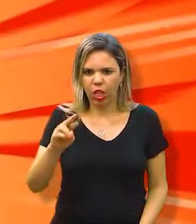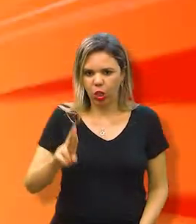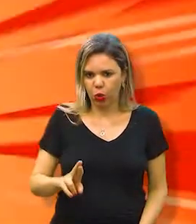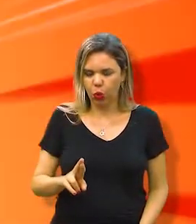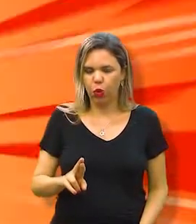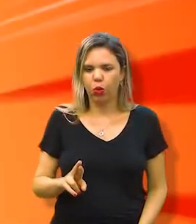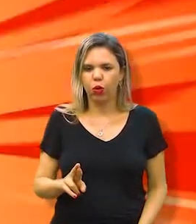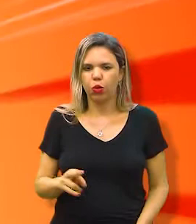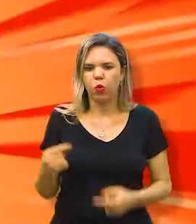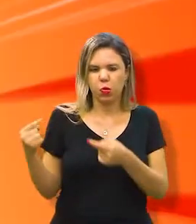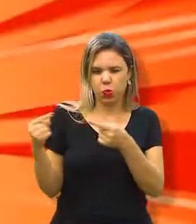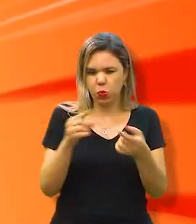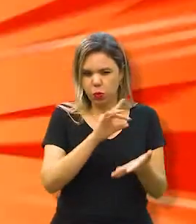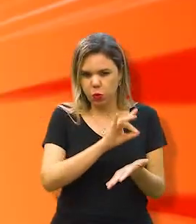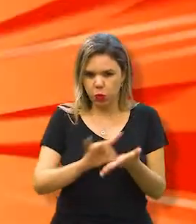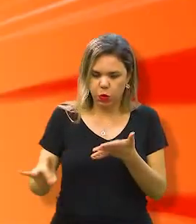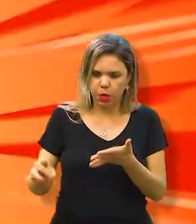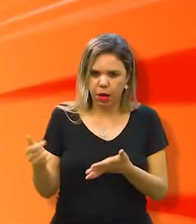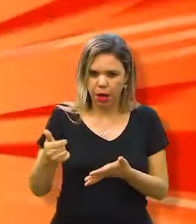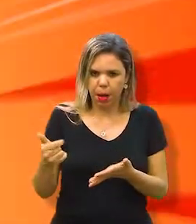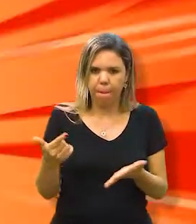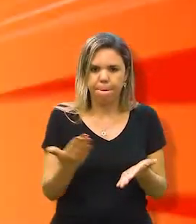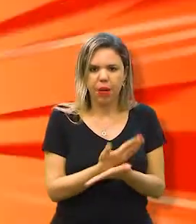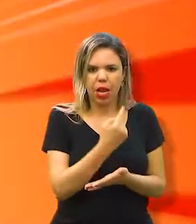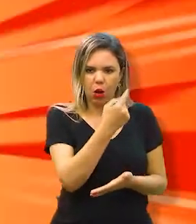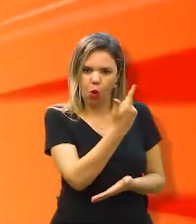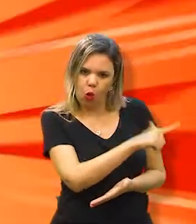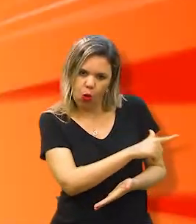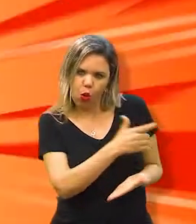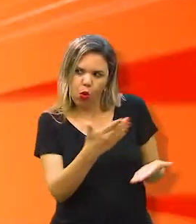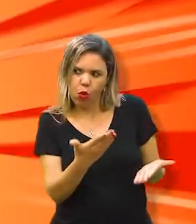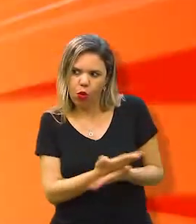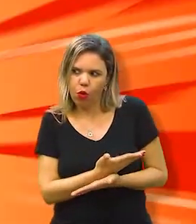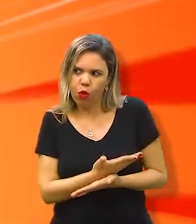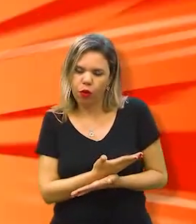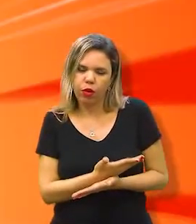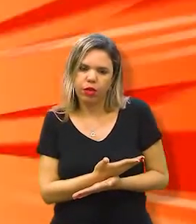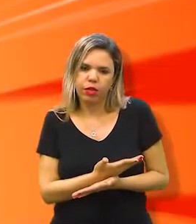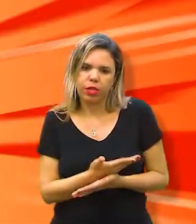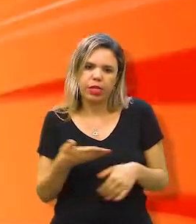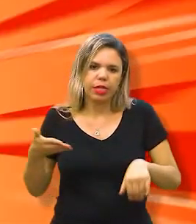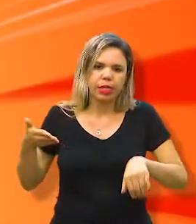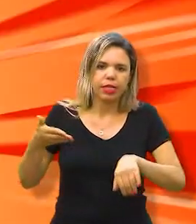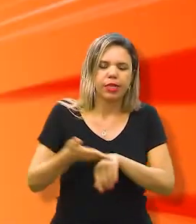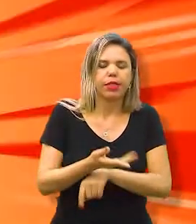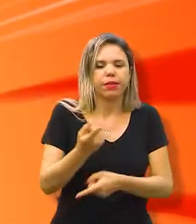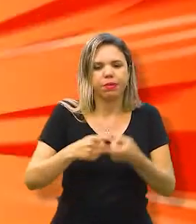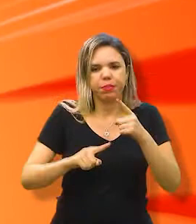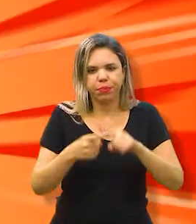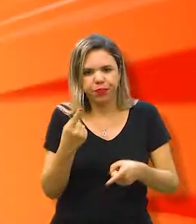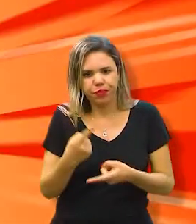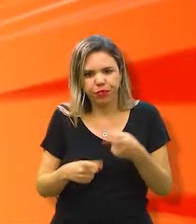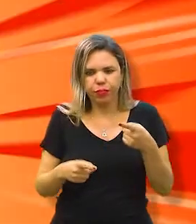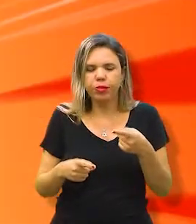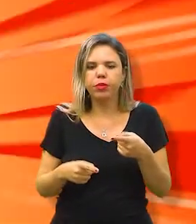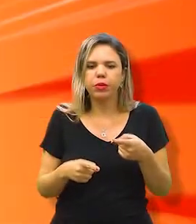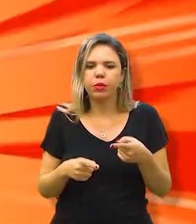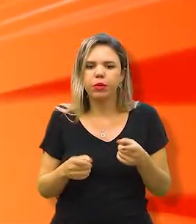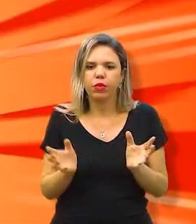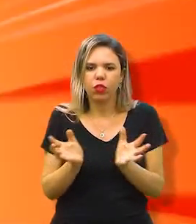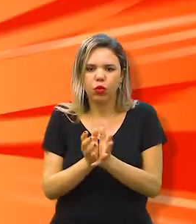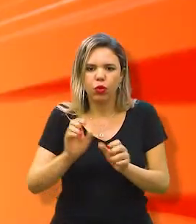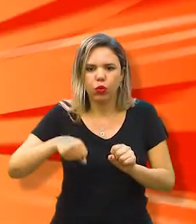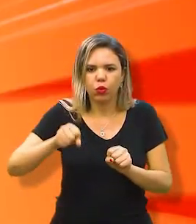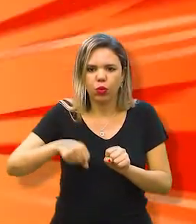né, que ele foi o inimigo, o rival do primeiro livro, para eles entrarem em um acordo, tanto o